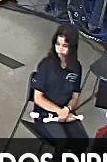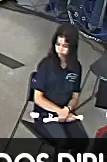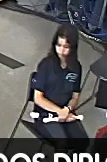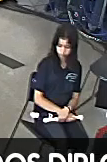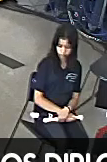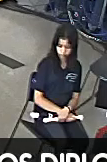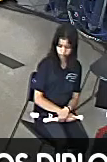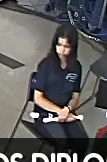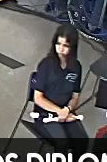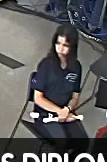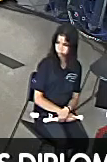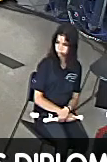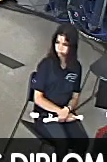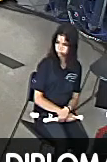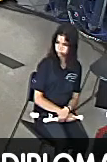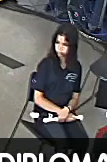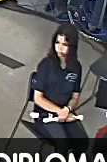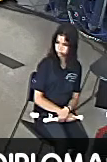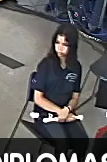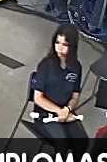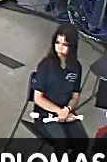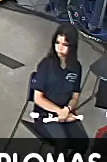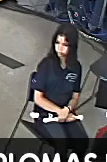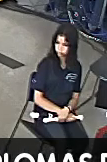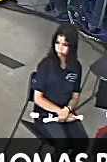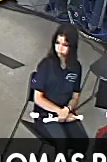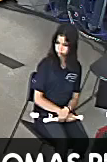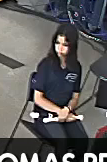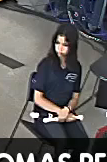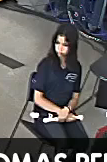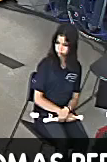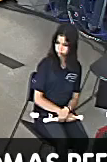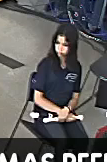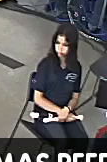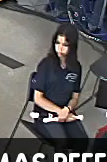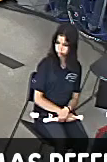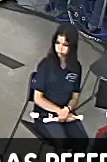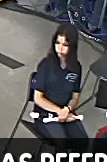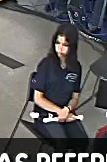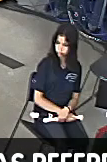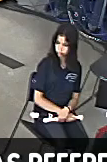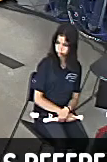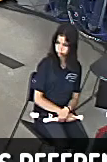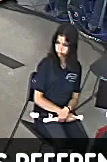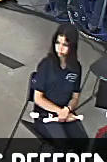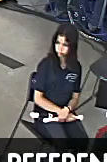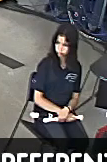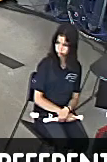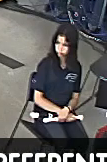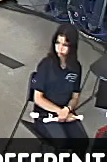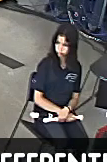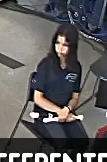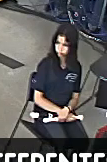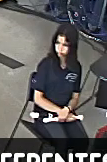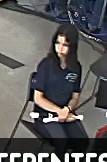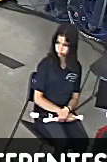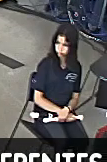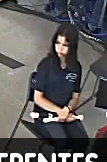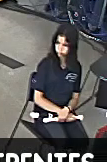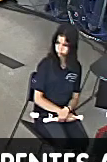deputado Betão, a Congregação das Irmãs Dominicanas da Anunciata, recebemos esta homenagem pelos 50 anos